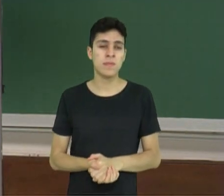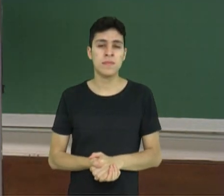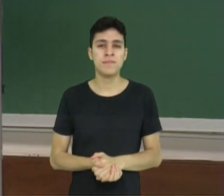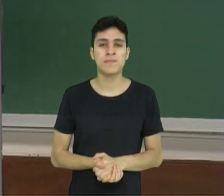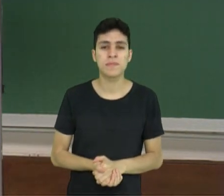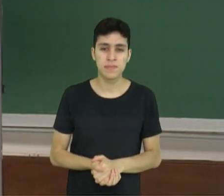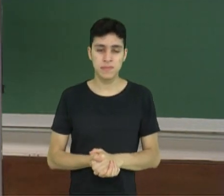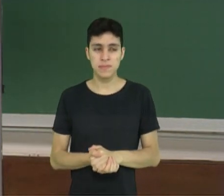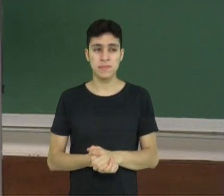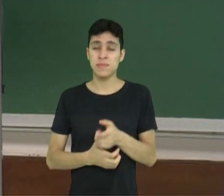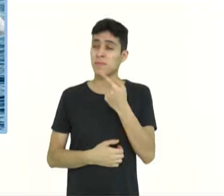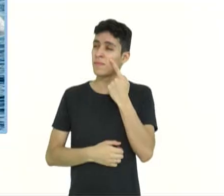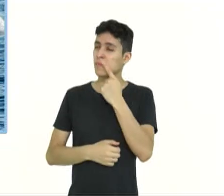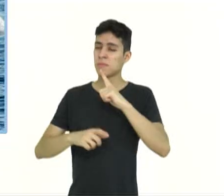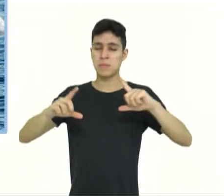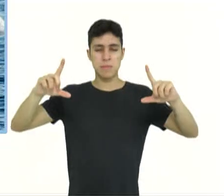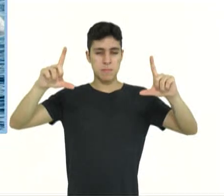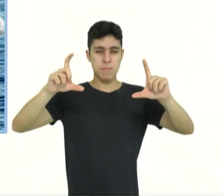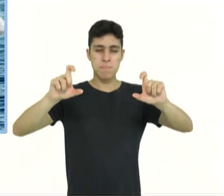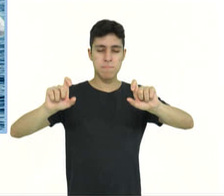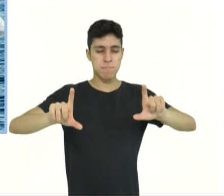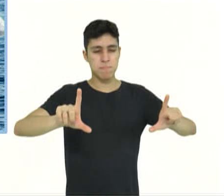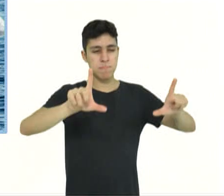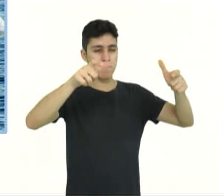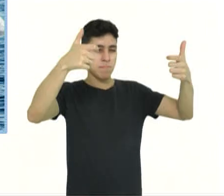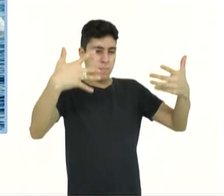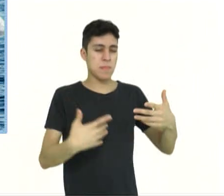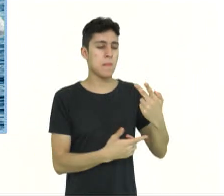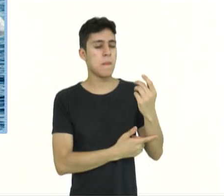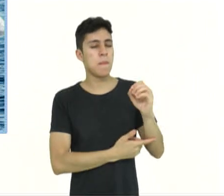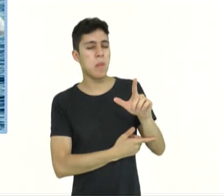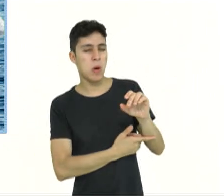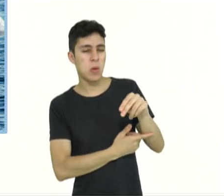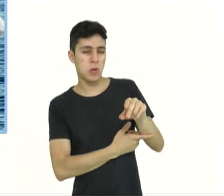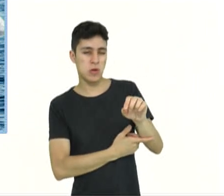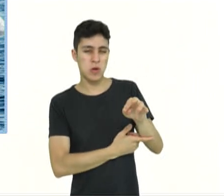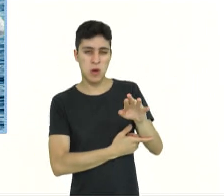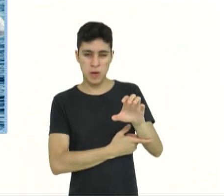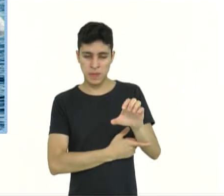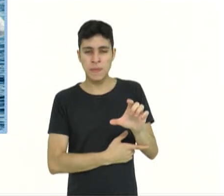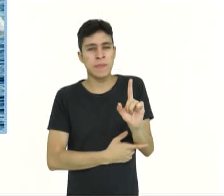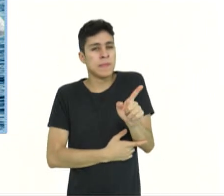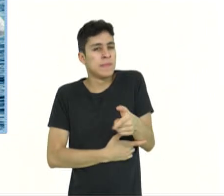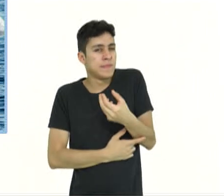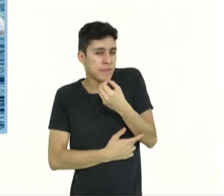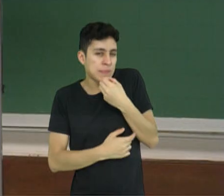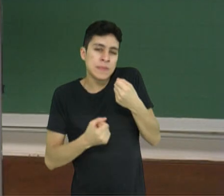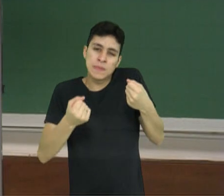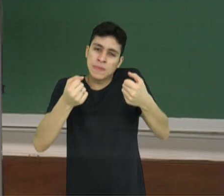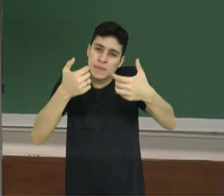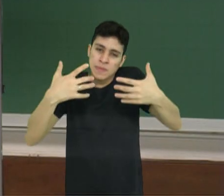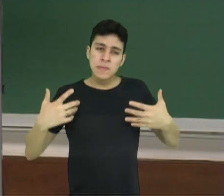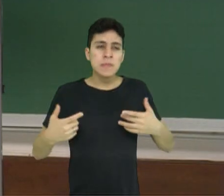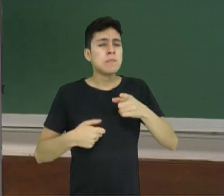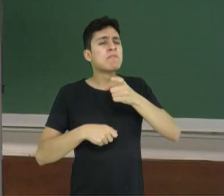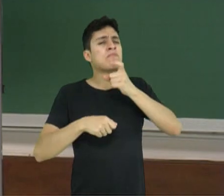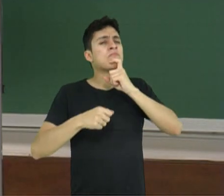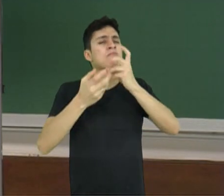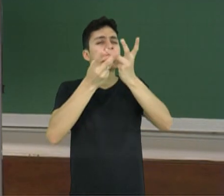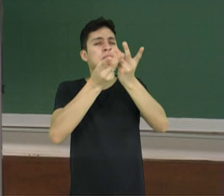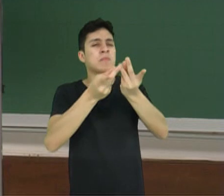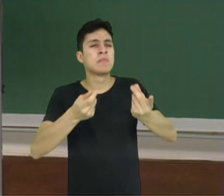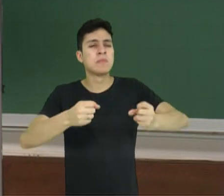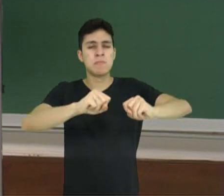Aqui uma foto só para ilustrar, né, nós vamos falar um pouquinho sobre o Polo Norte. É claro que vamos, infelizmente, ter que falar sobre o derretimento das